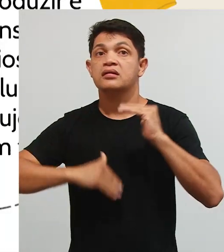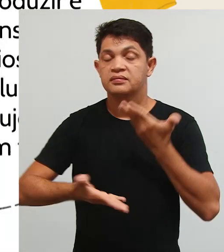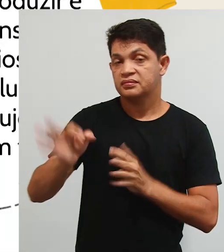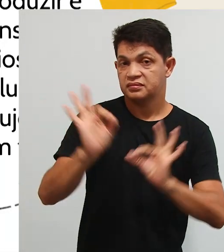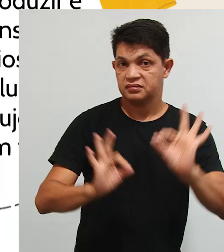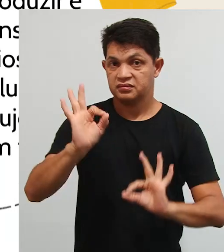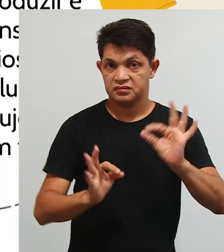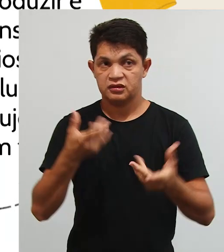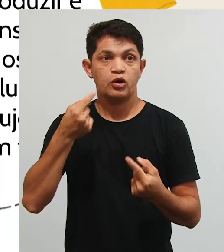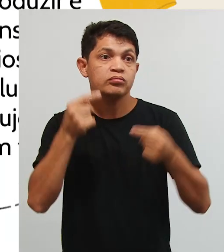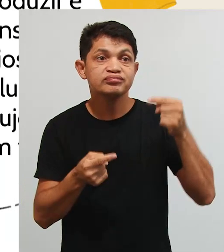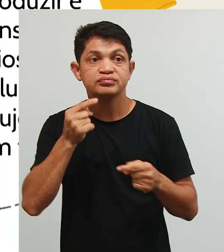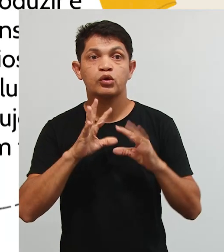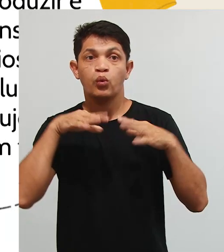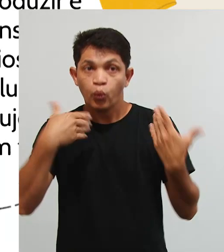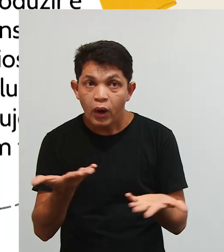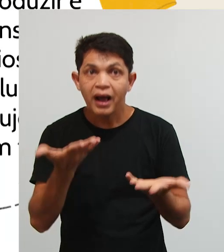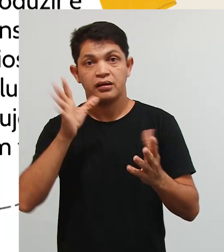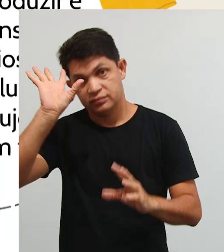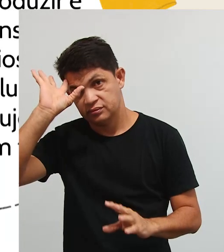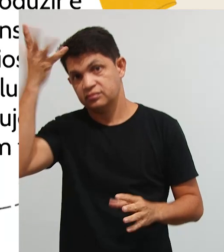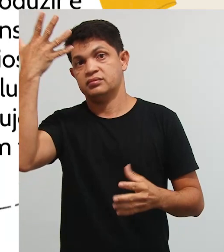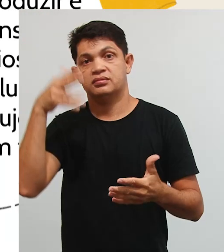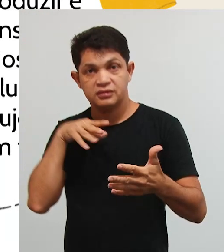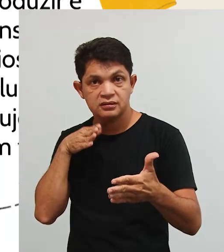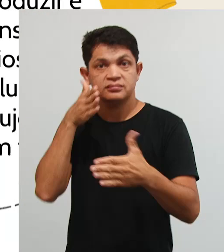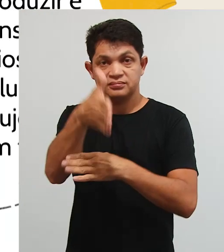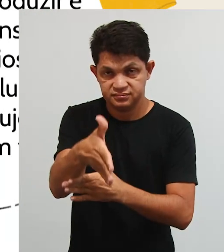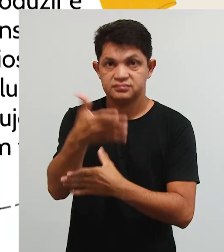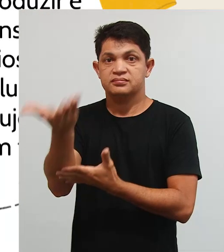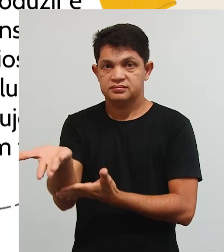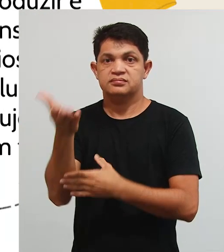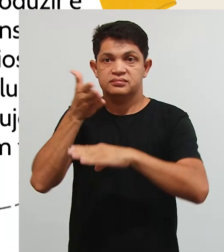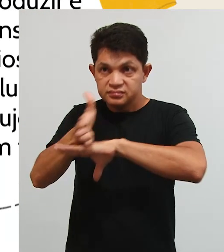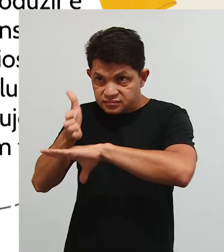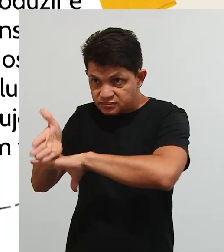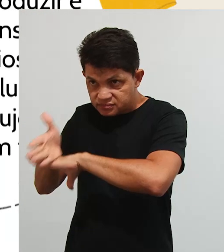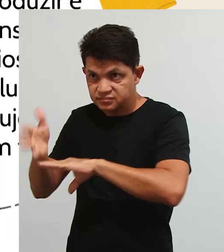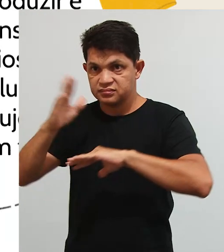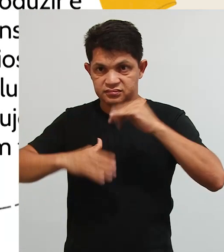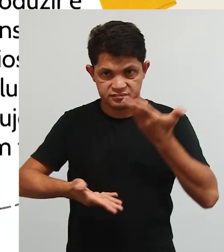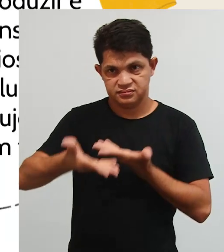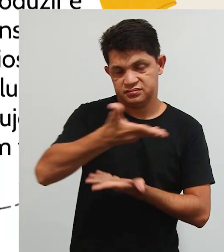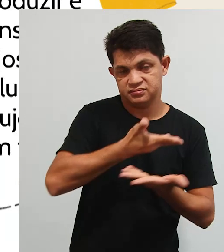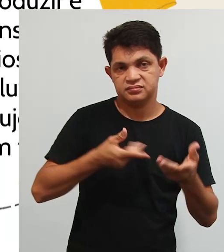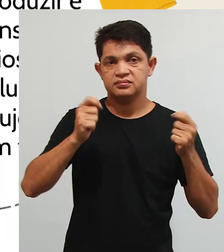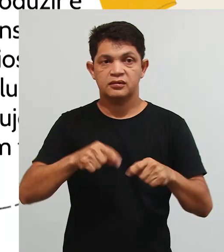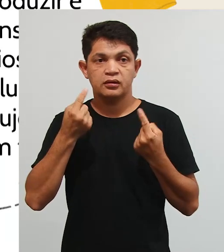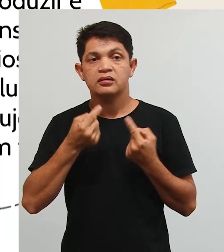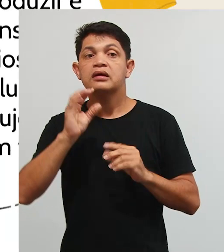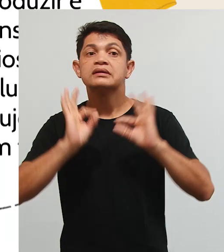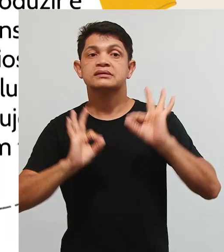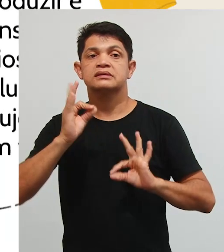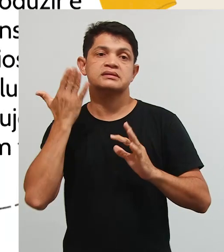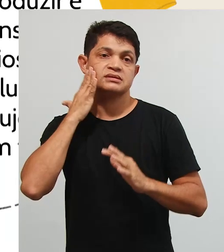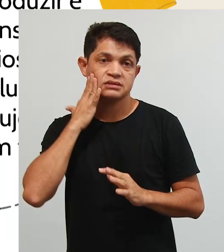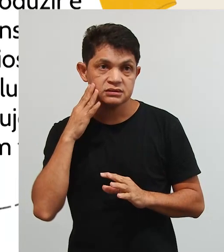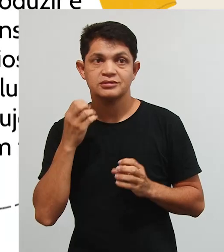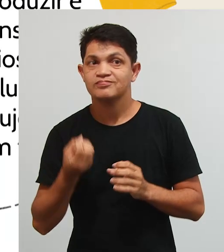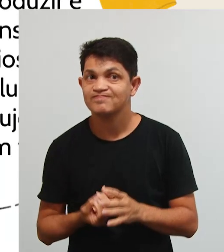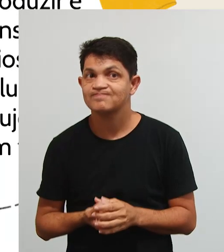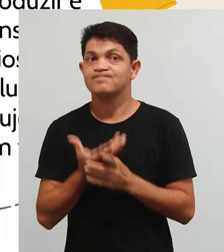evolução. O que nos permite evoluir é justamente fazer essa transformação, esse passo, mesmo